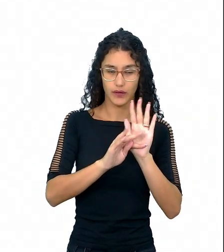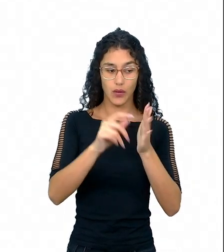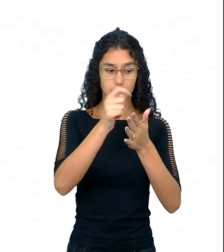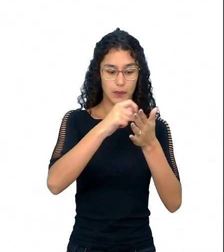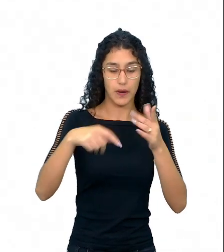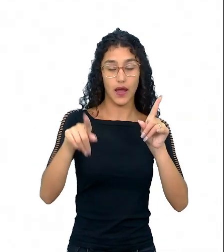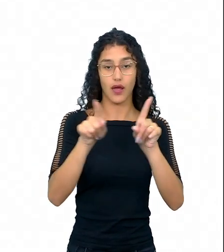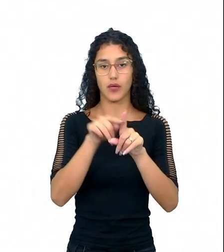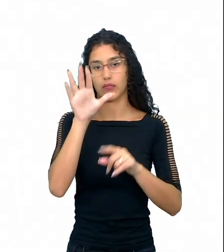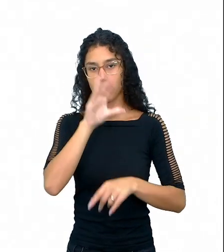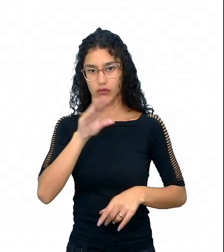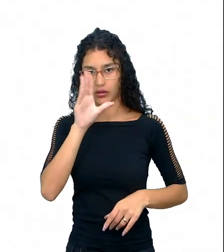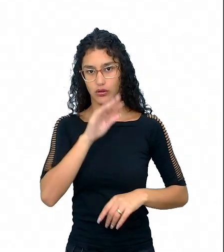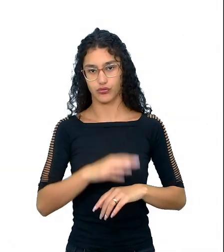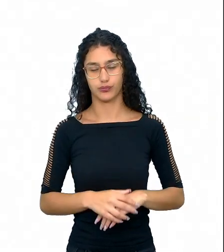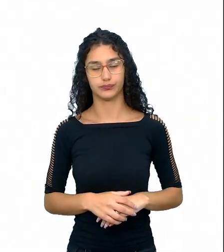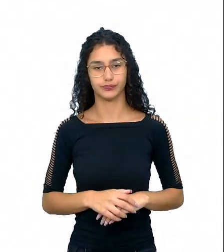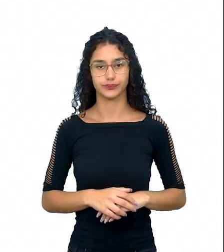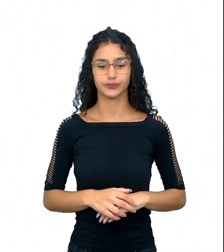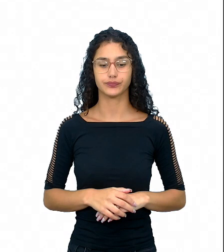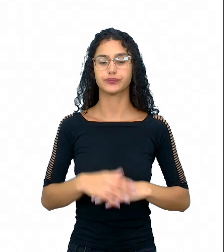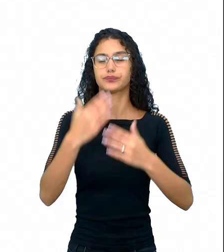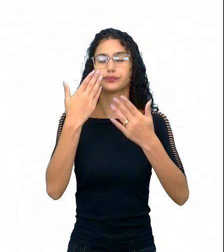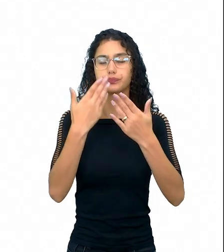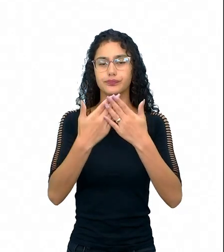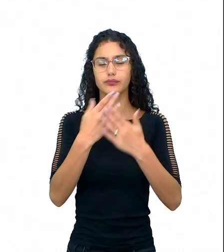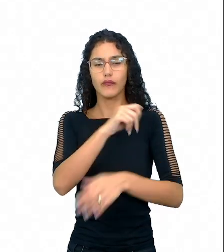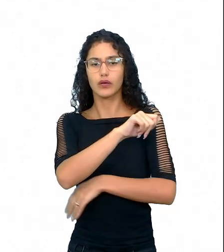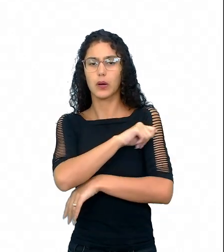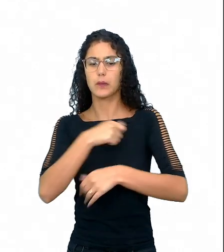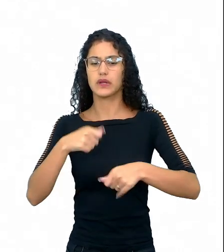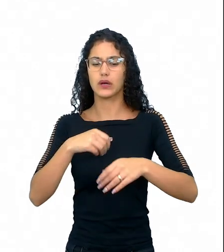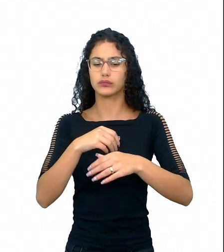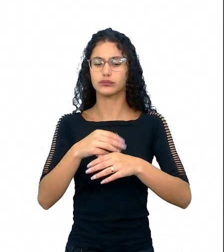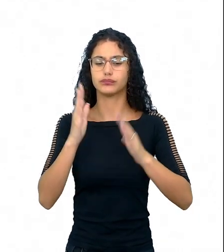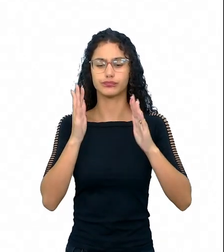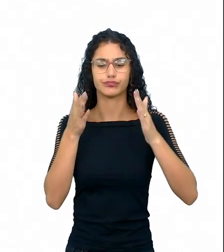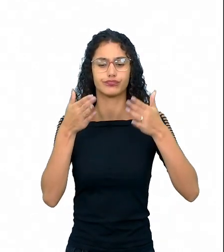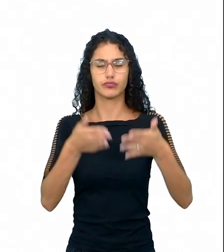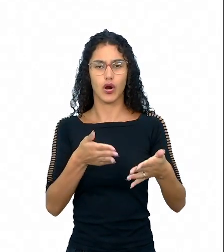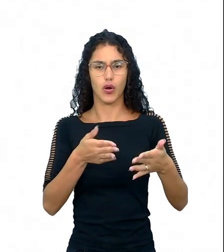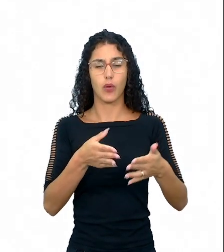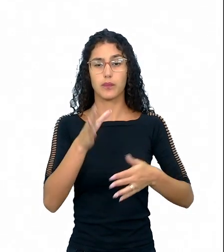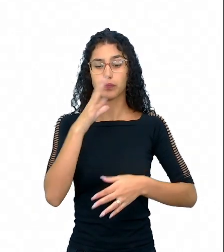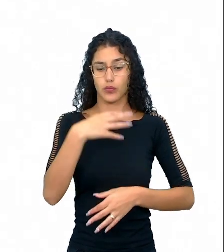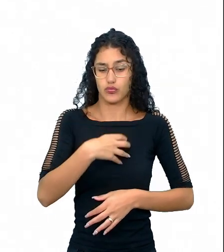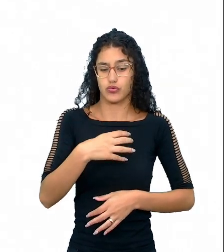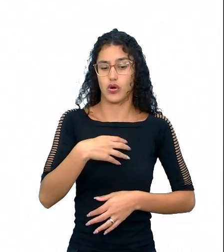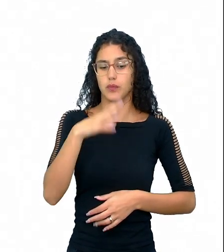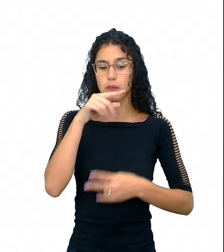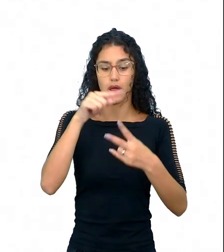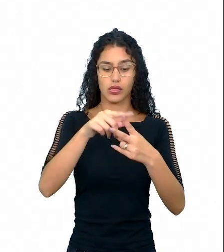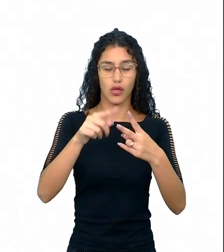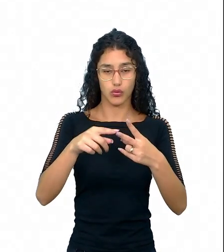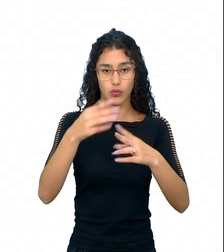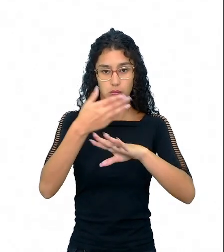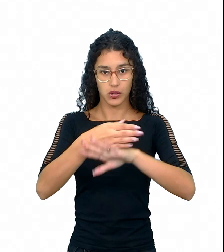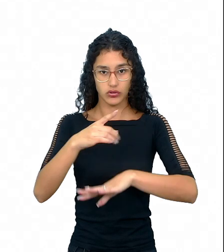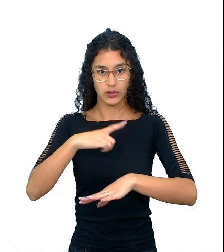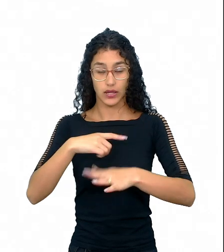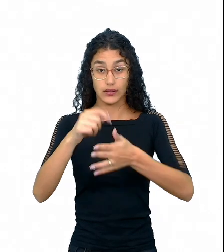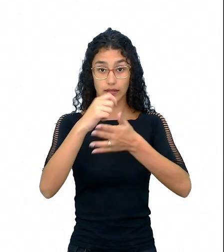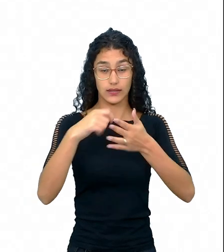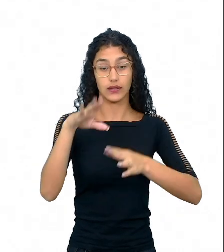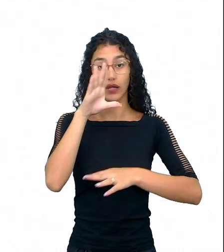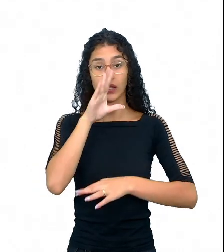tanto na escrita quanto na oralidade. Os estudantes devem ser competentes na fluência das duas práticas, tanto a